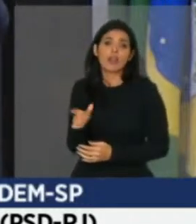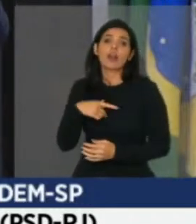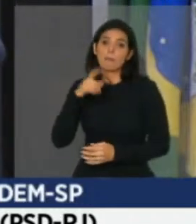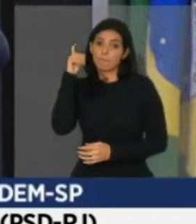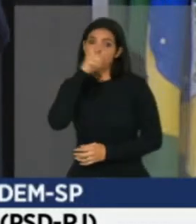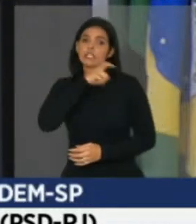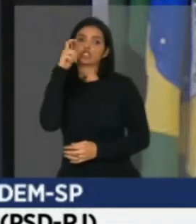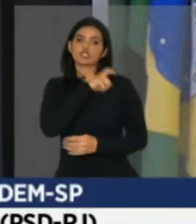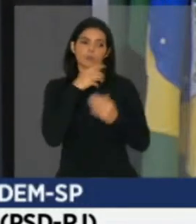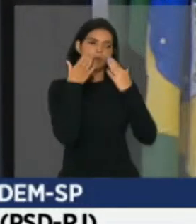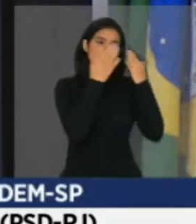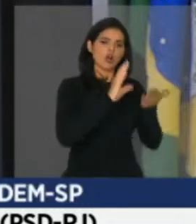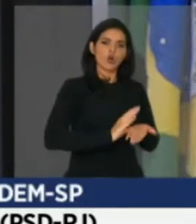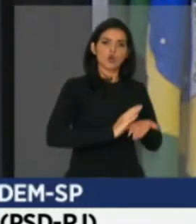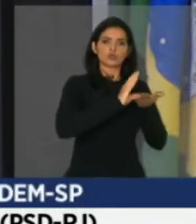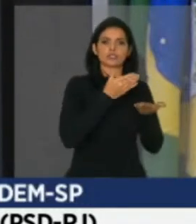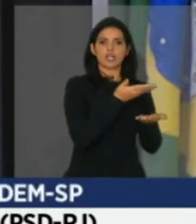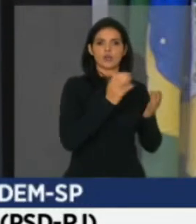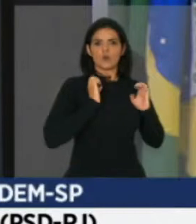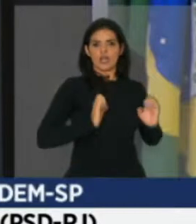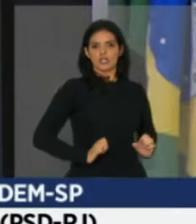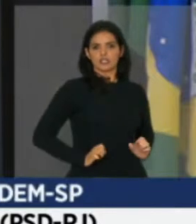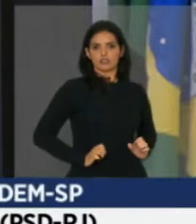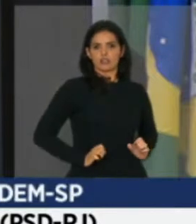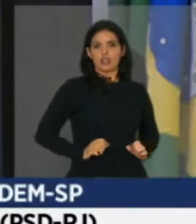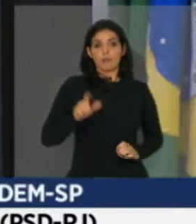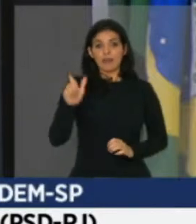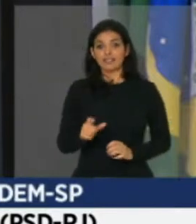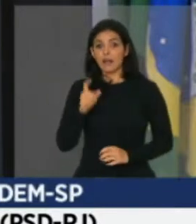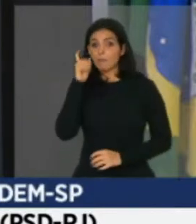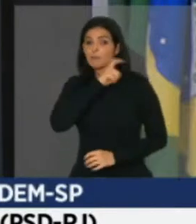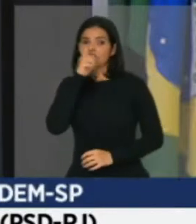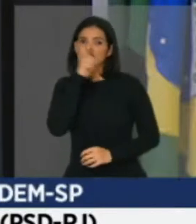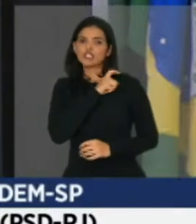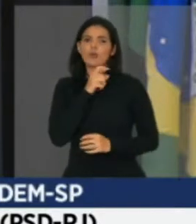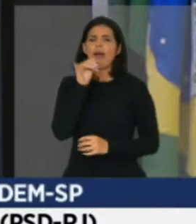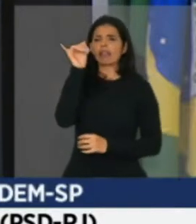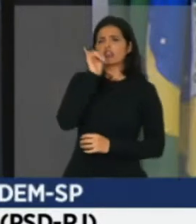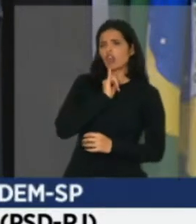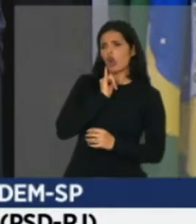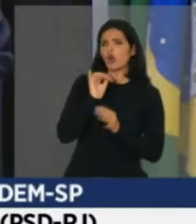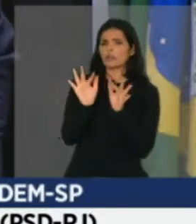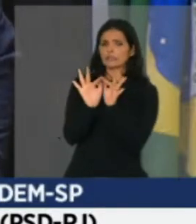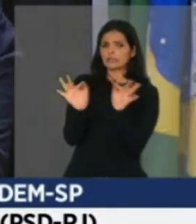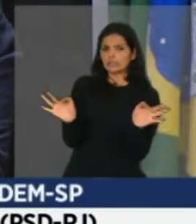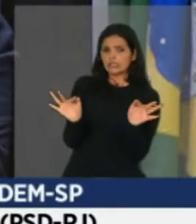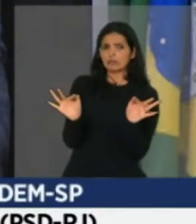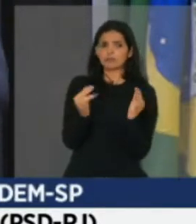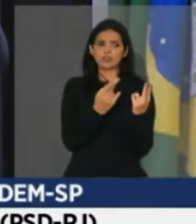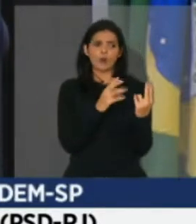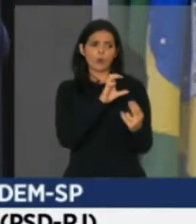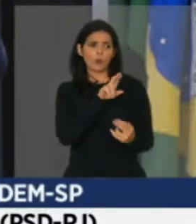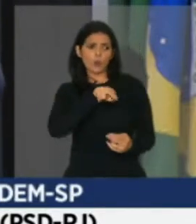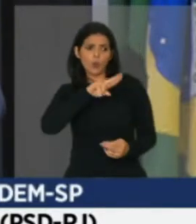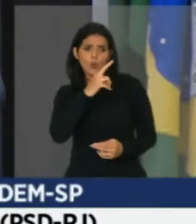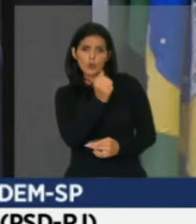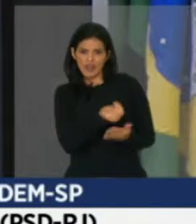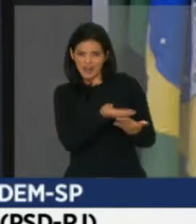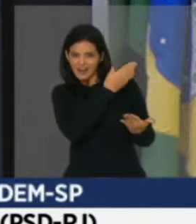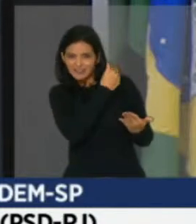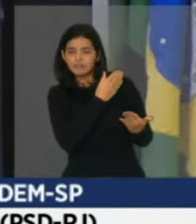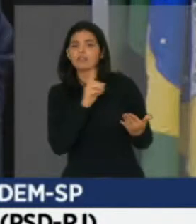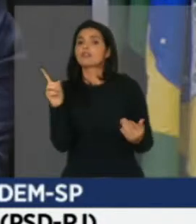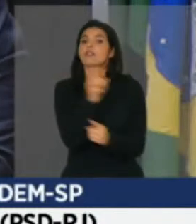levaram à morte de uma pessoa. Não foi uma mentira do tamanho da do Eduardo Cunha. Foi uma mentira maior